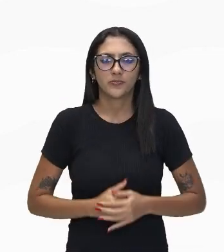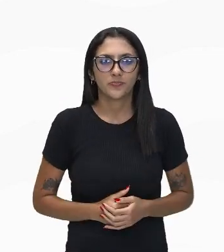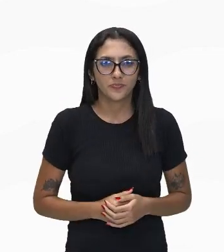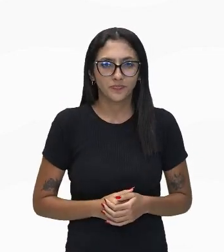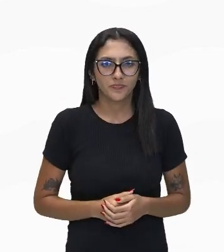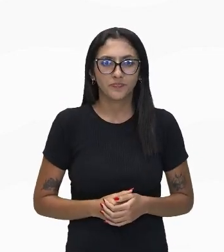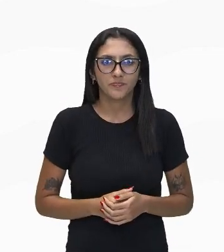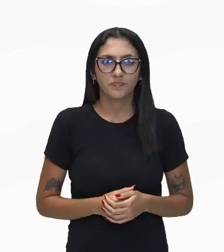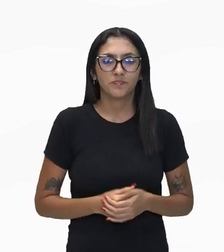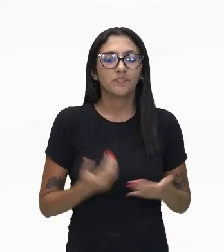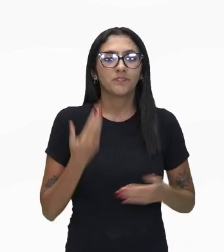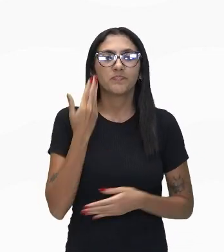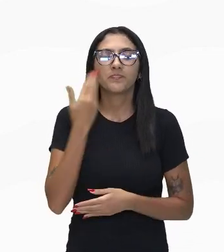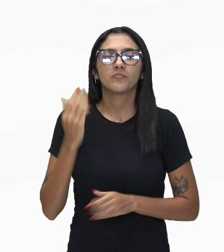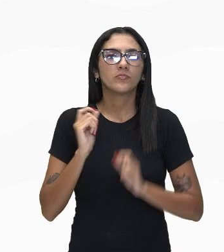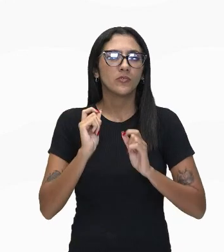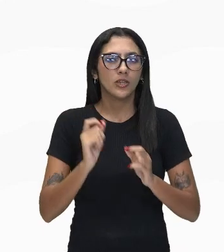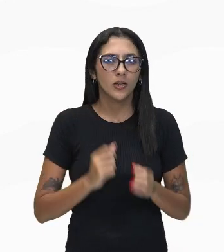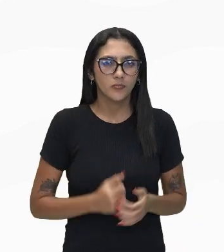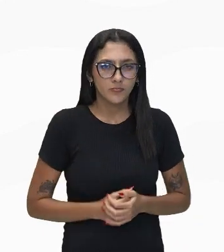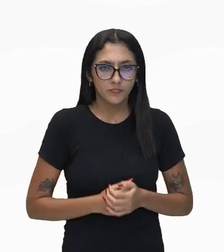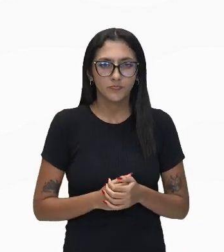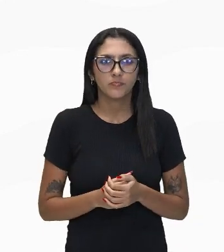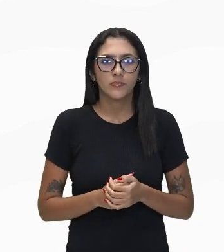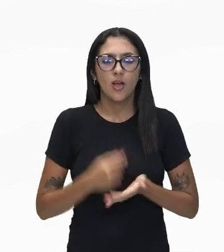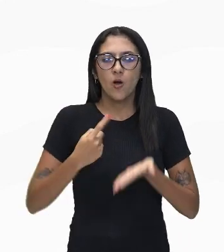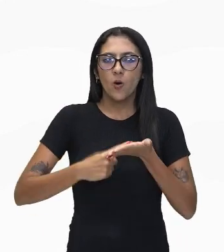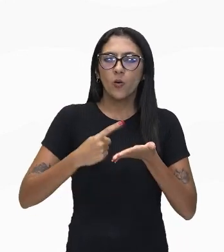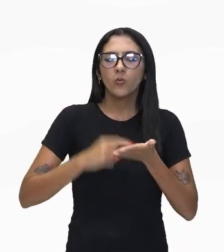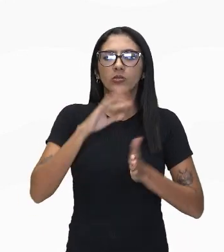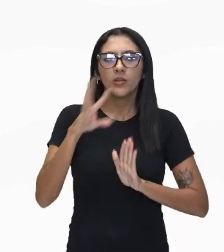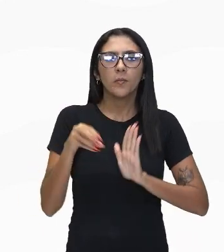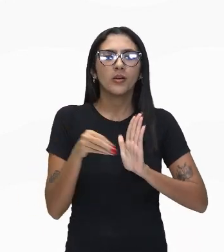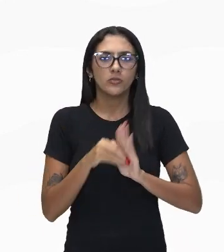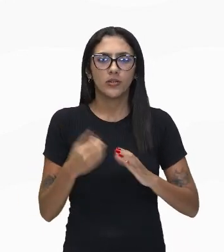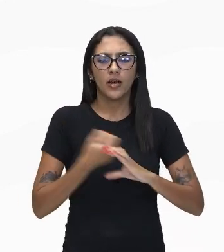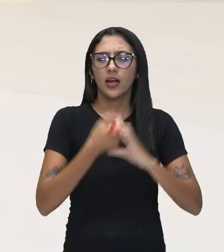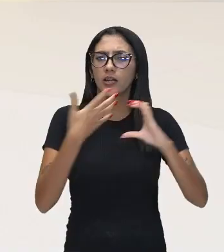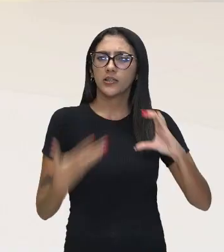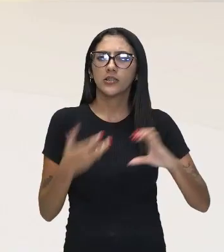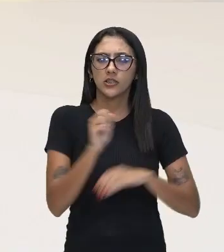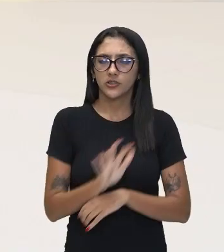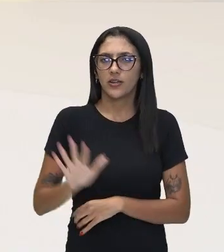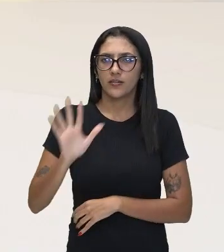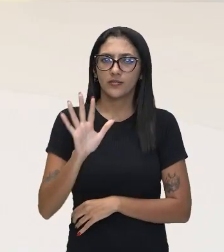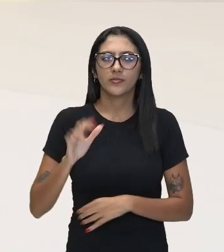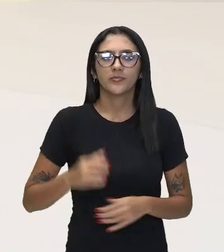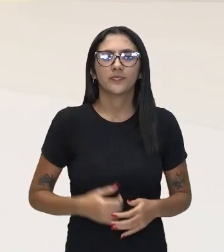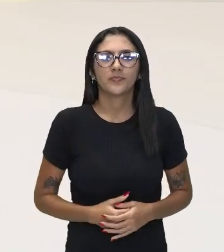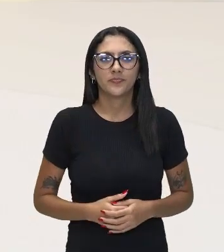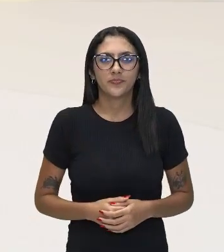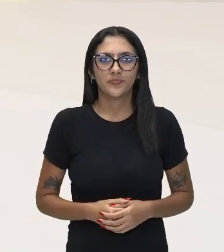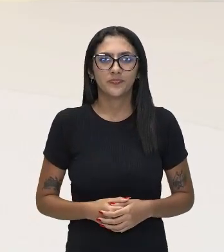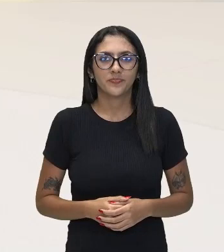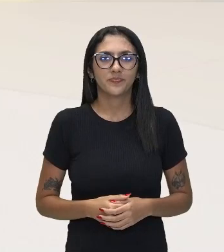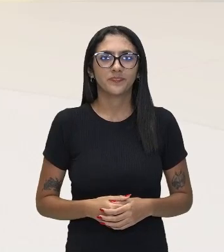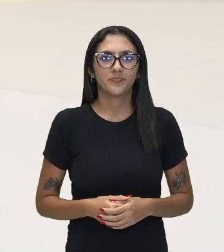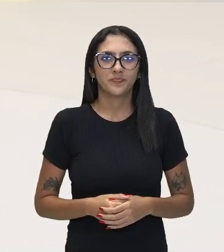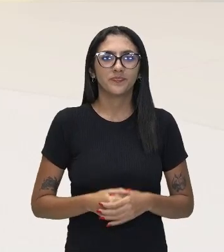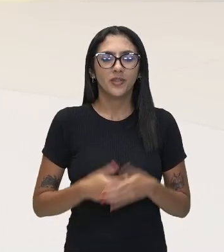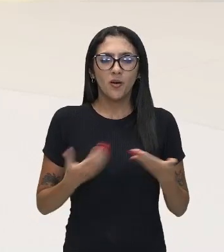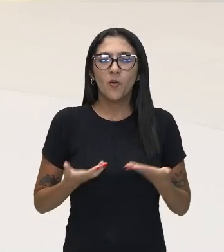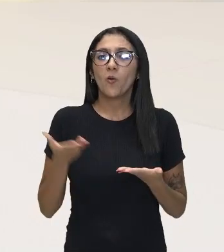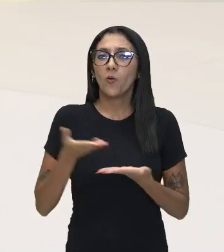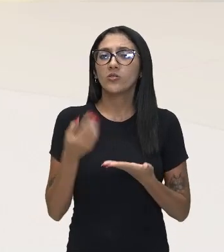nosso detalhamento, professor, é Pan-Amazônia, características gerais. Isso mesmo, professor, a gente vai